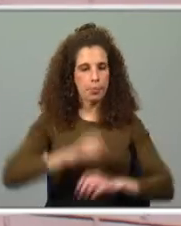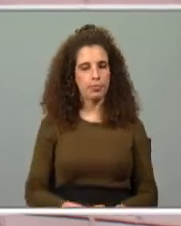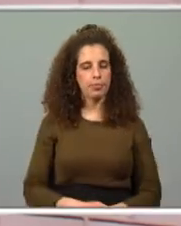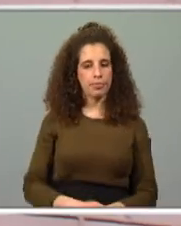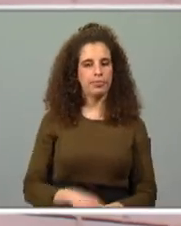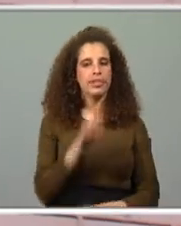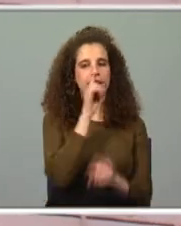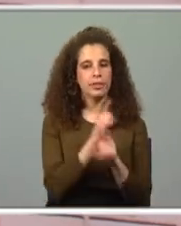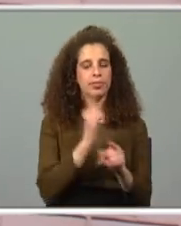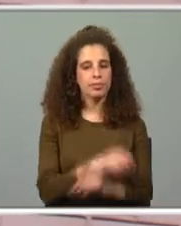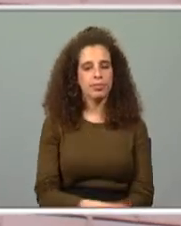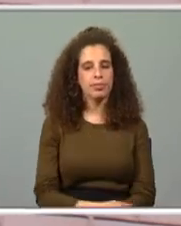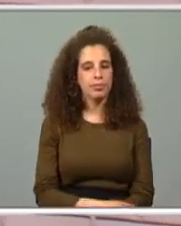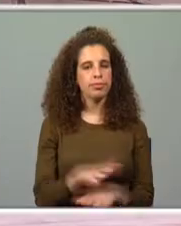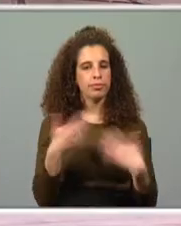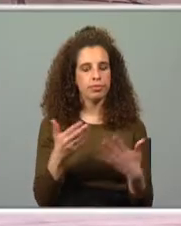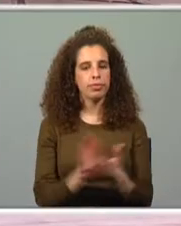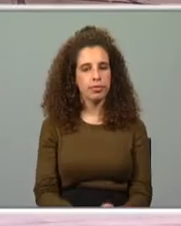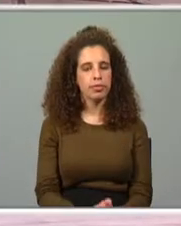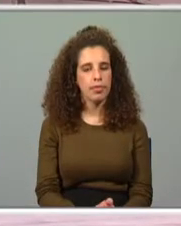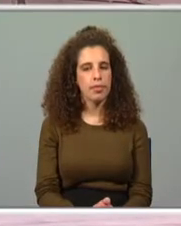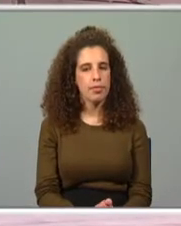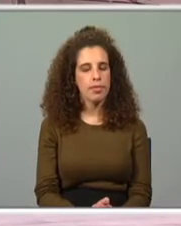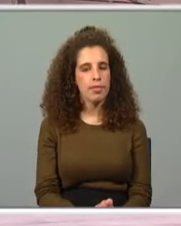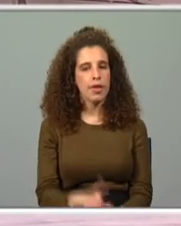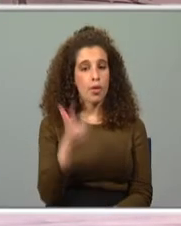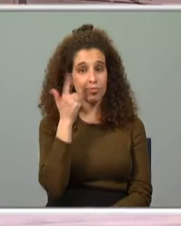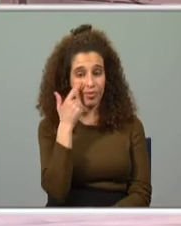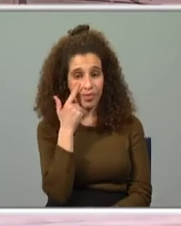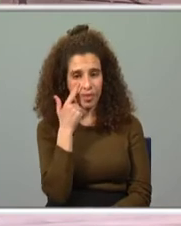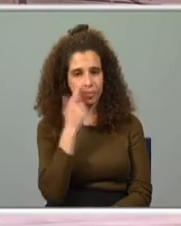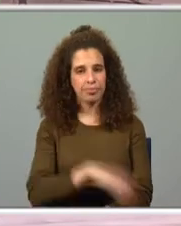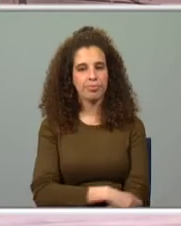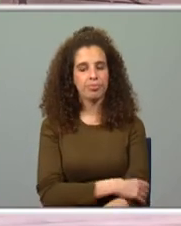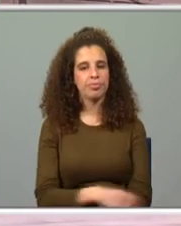exemplo. Exatamente. Não é? Então... Vamos conhecê-los? Vamos.